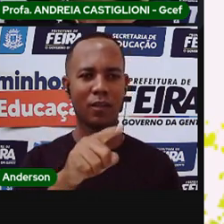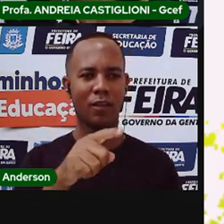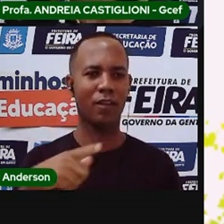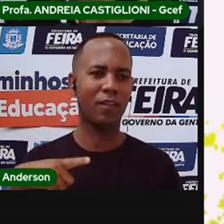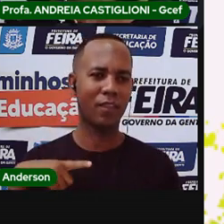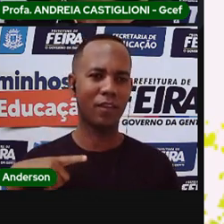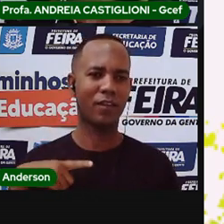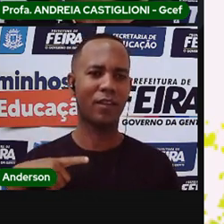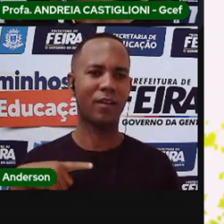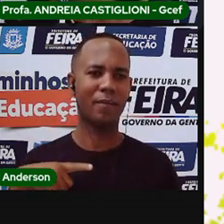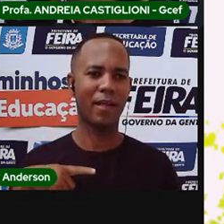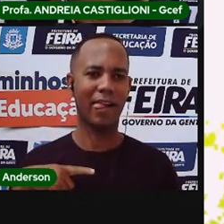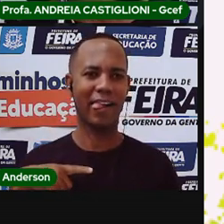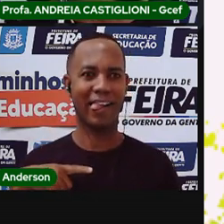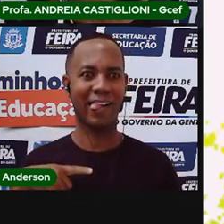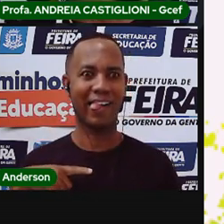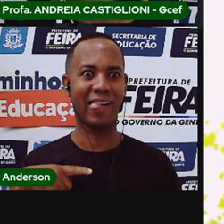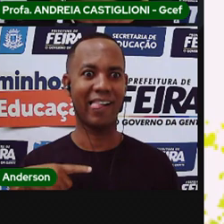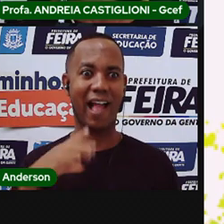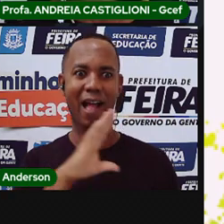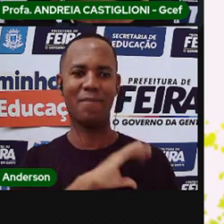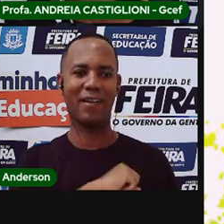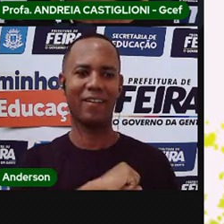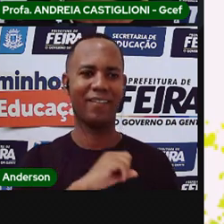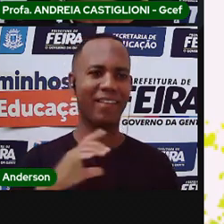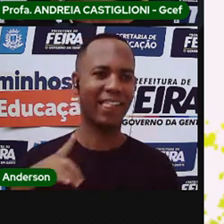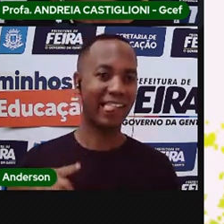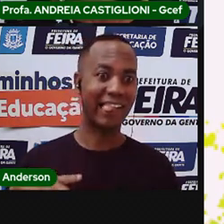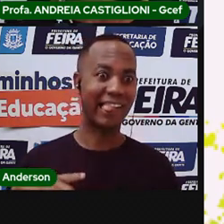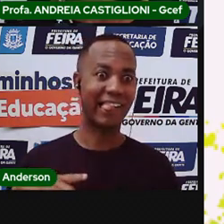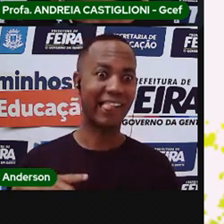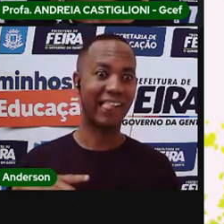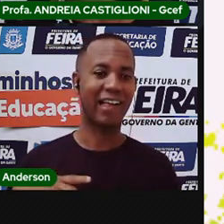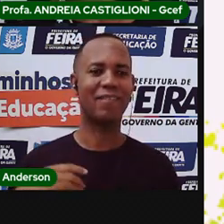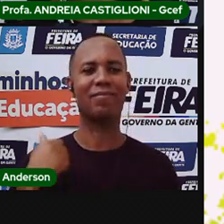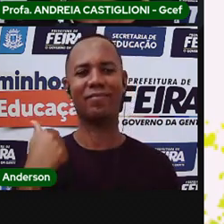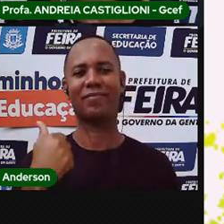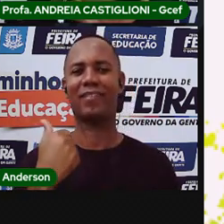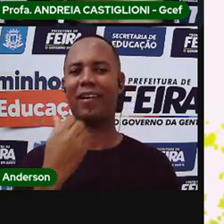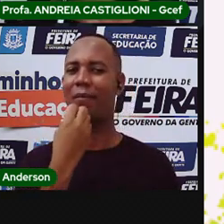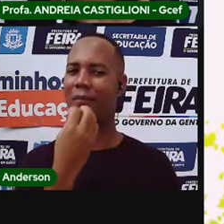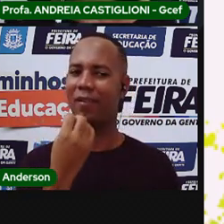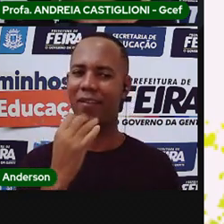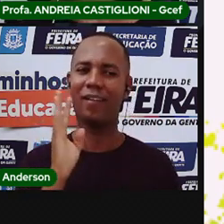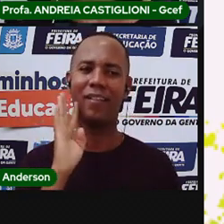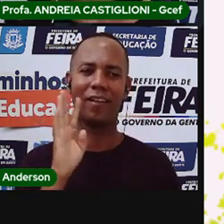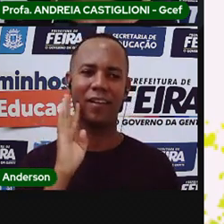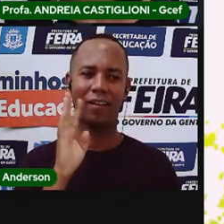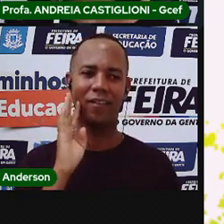emoji, quando você ama algum conteúdo, alguma informação.